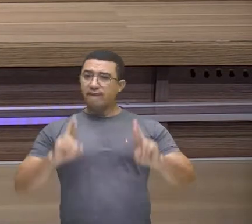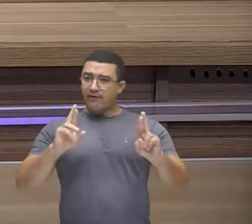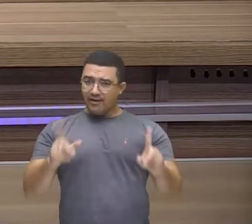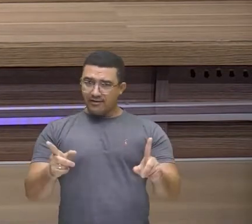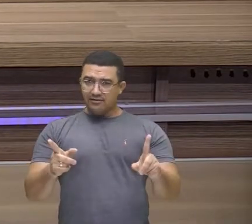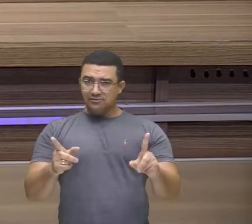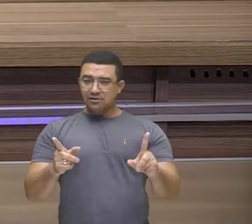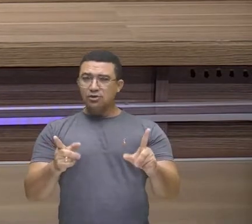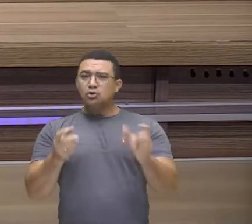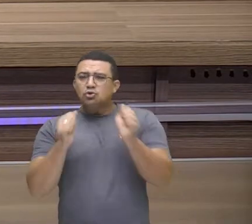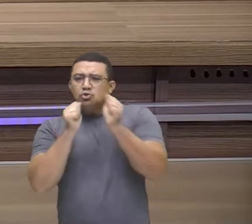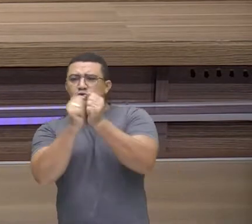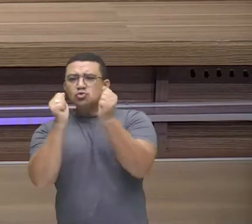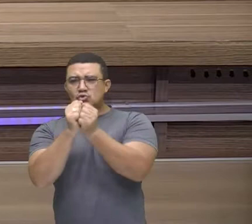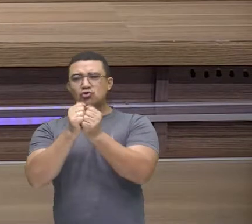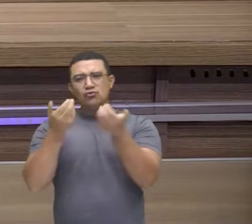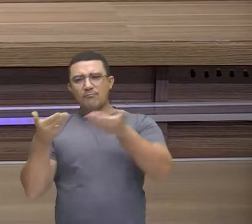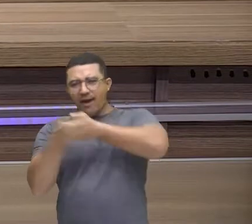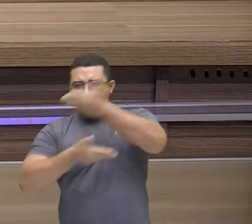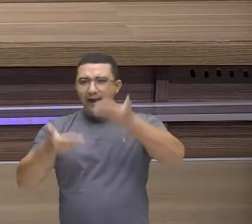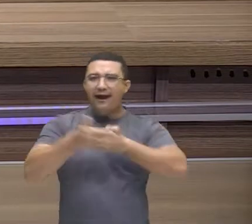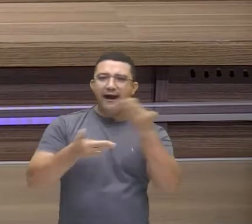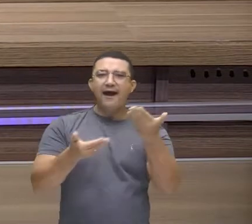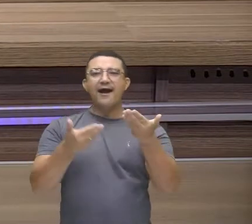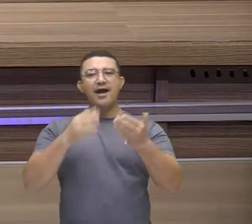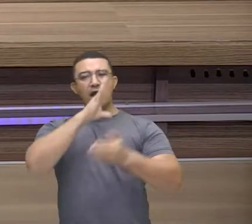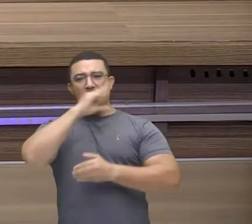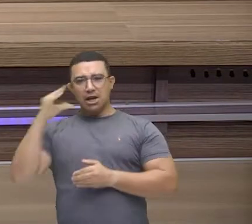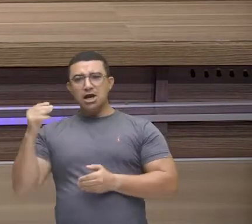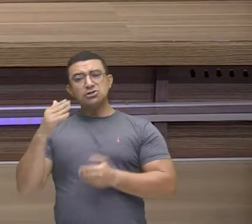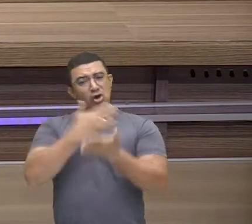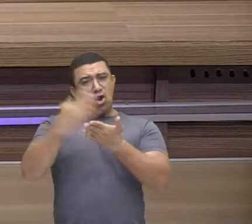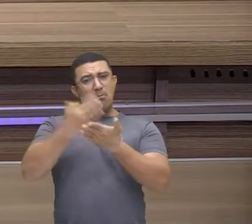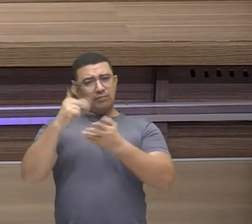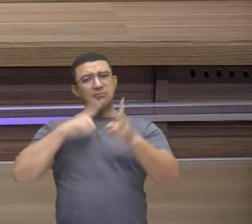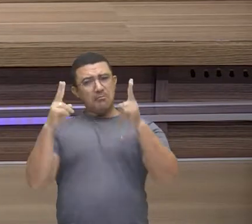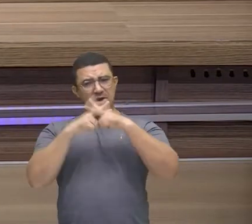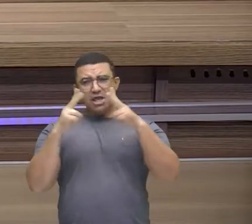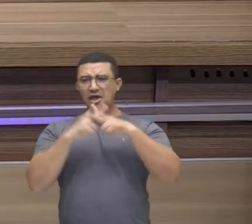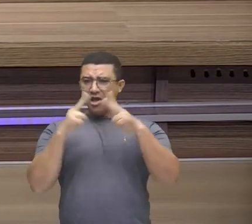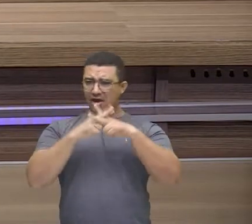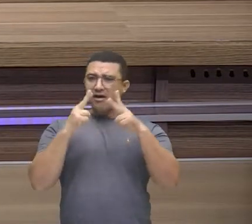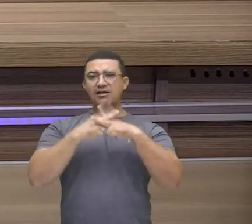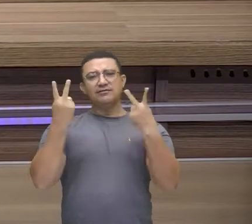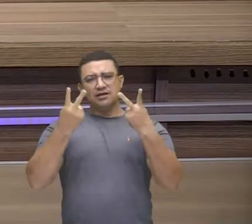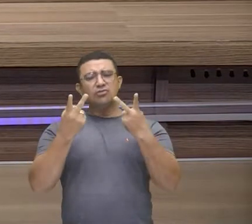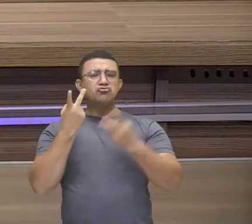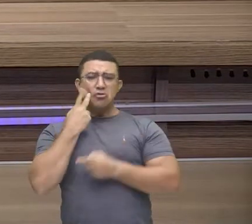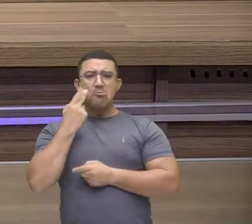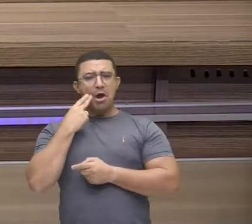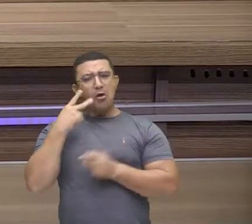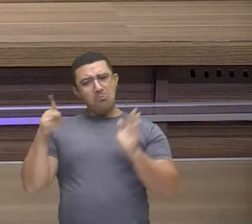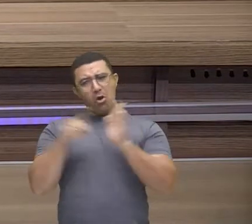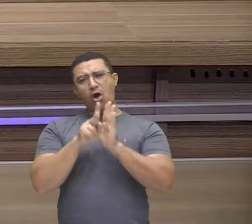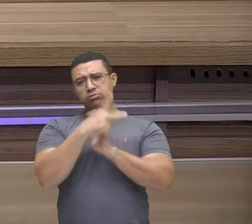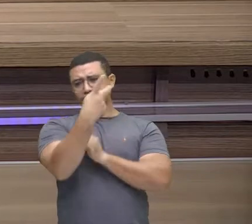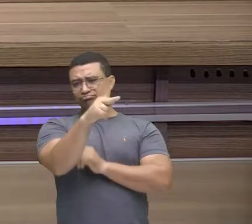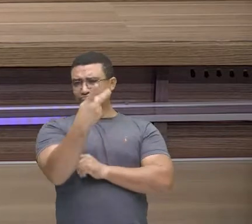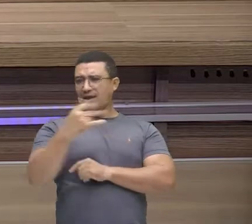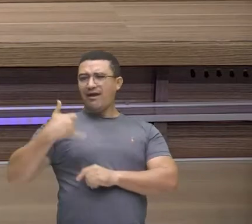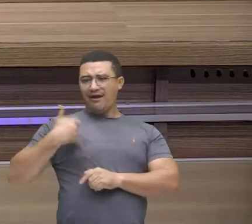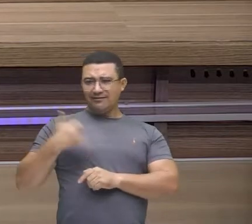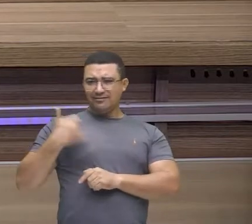eles começam a ter os atritos normal, próprio da idade, onde cada um quer garantir o